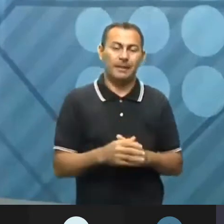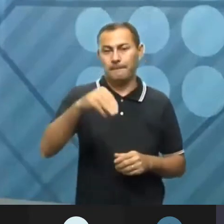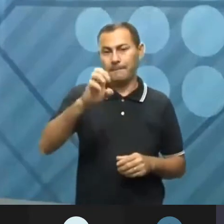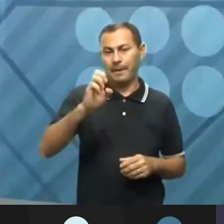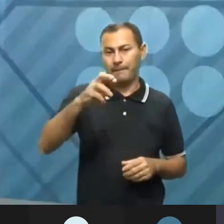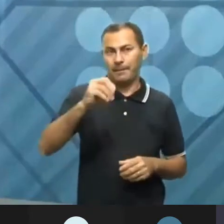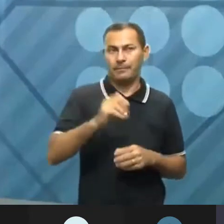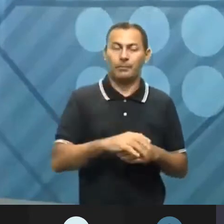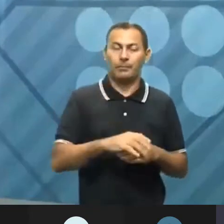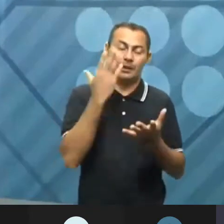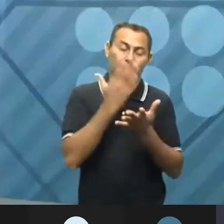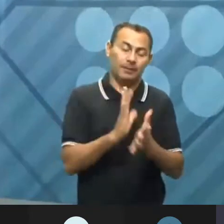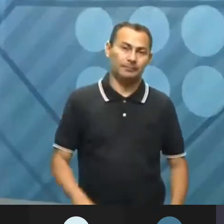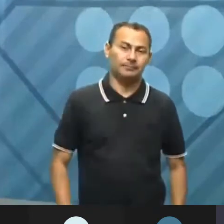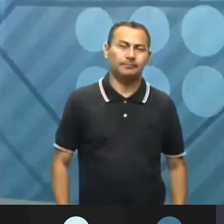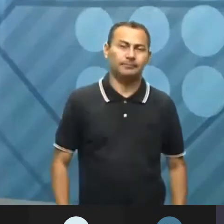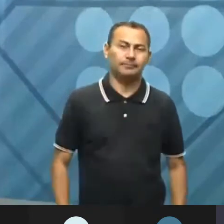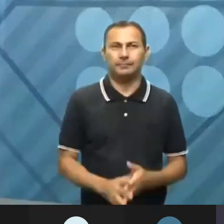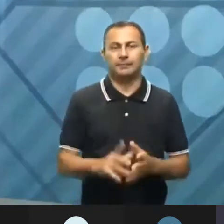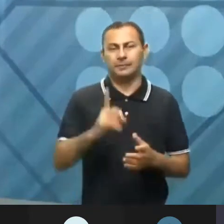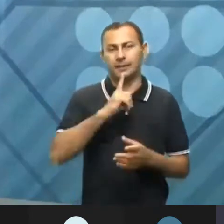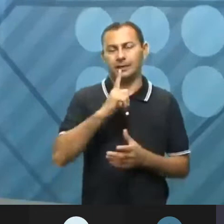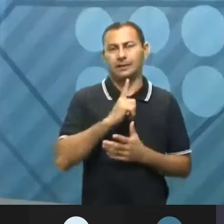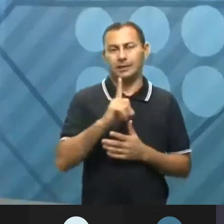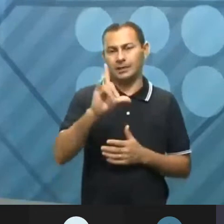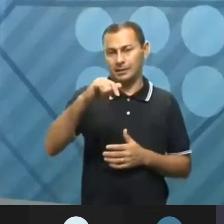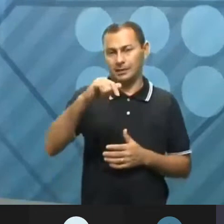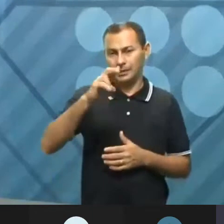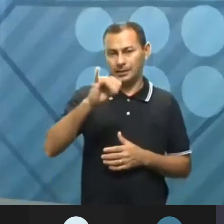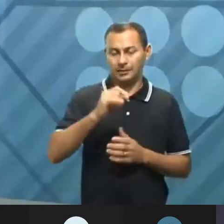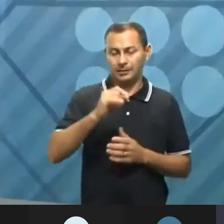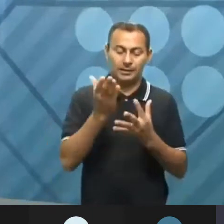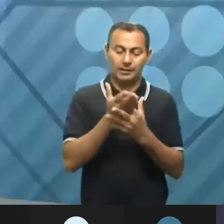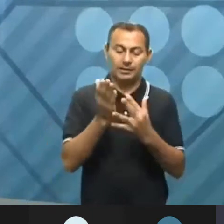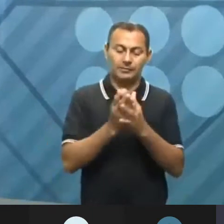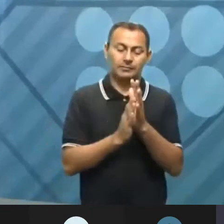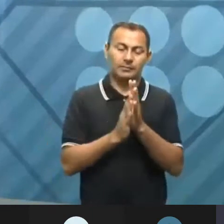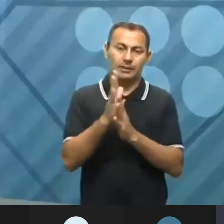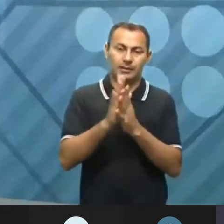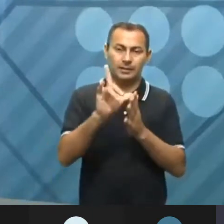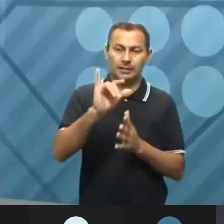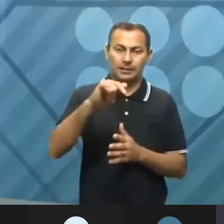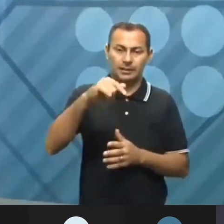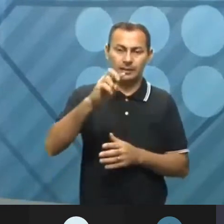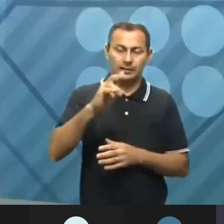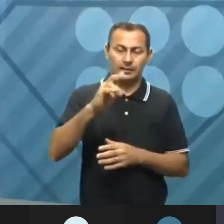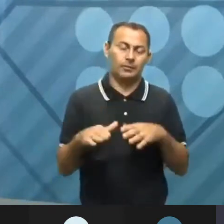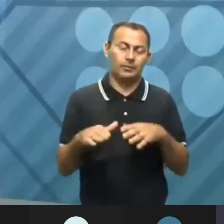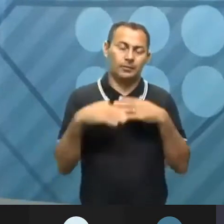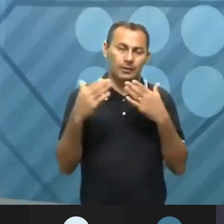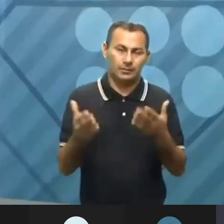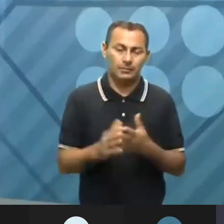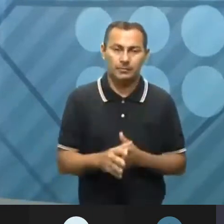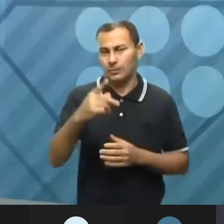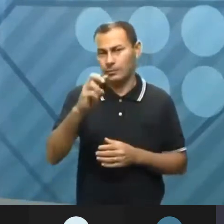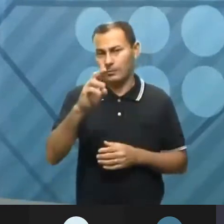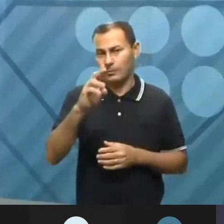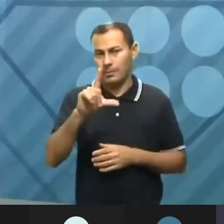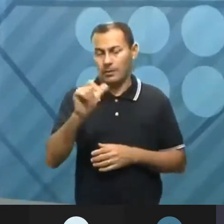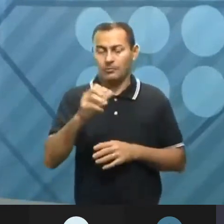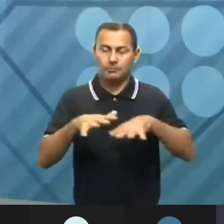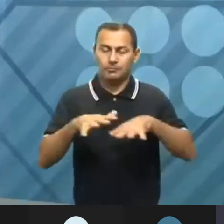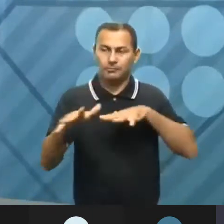essas membranas e elas podiam até romper. Então, existe esse líquido entre essas membranas e quando o pulmão ele